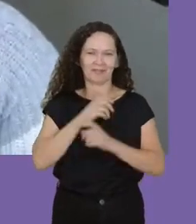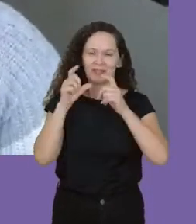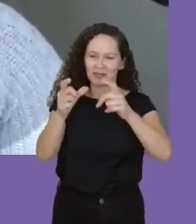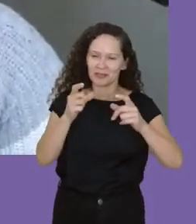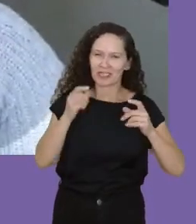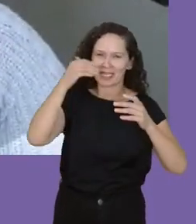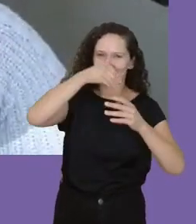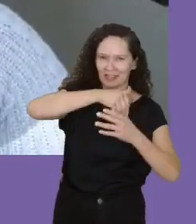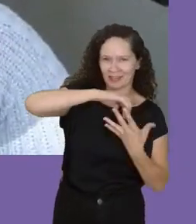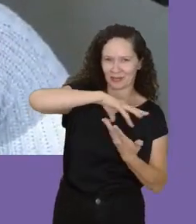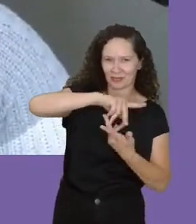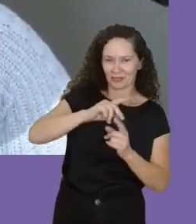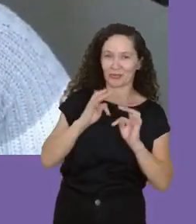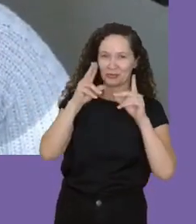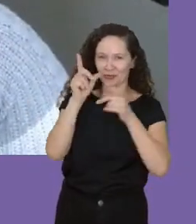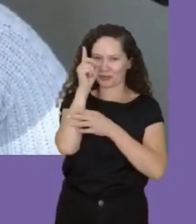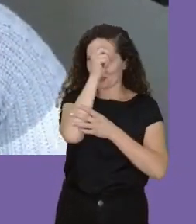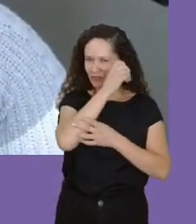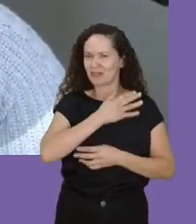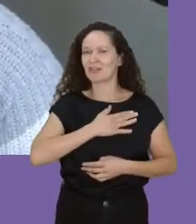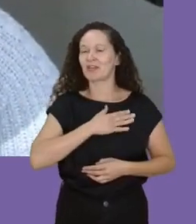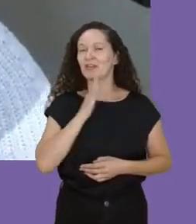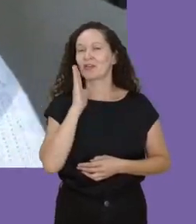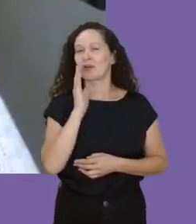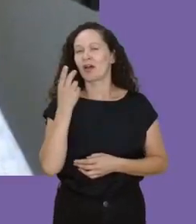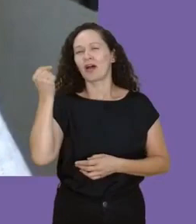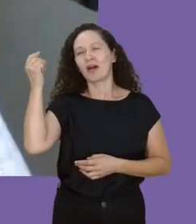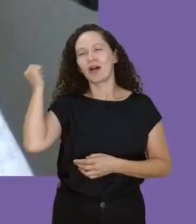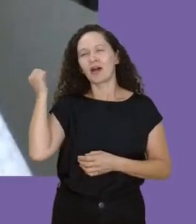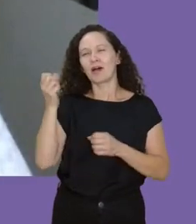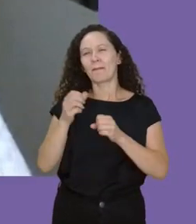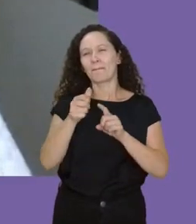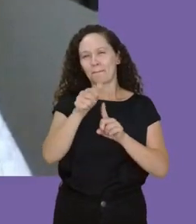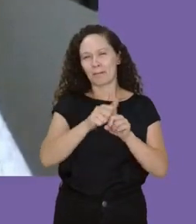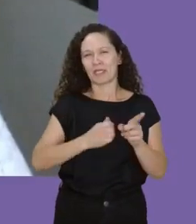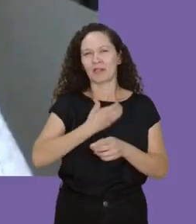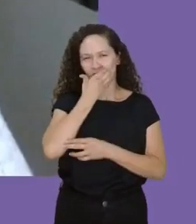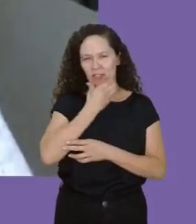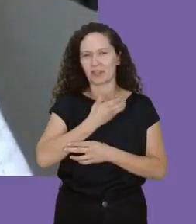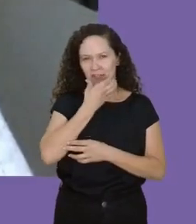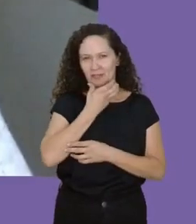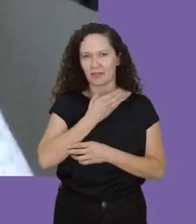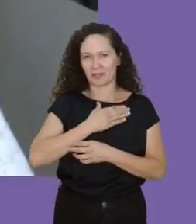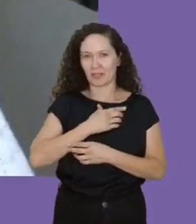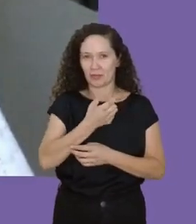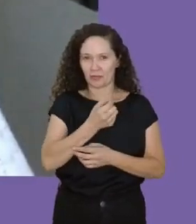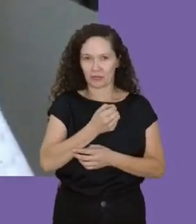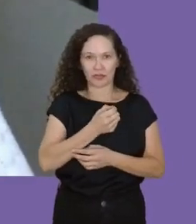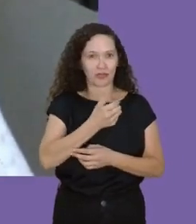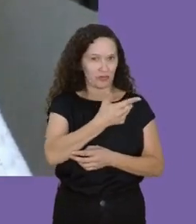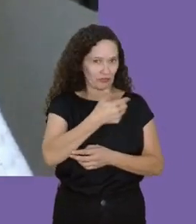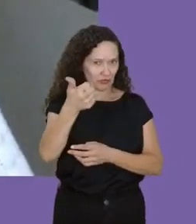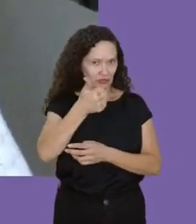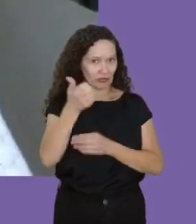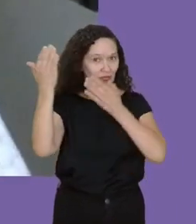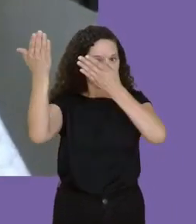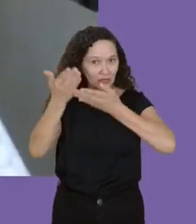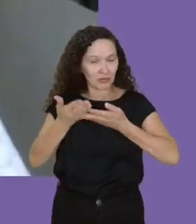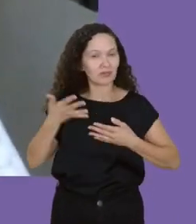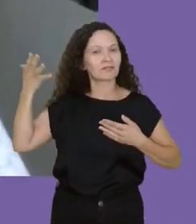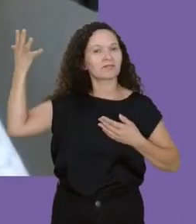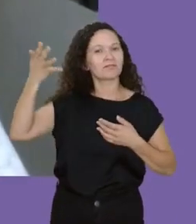lugares. Eu estava em dezembro, né, 2021, fui convidada a